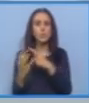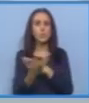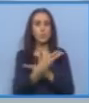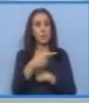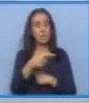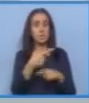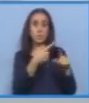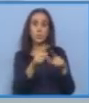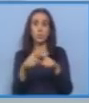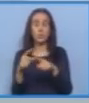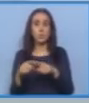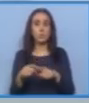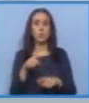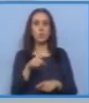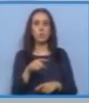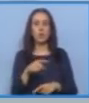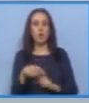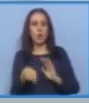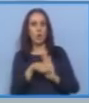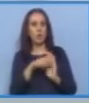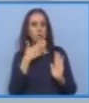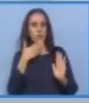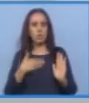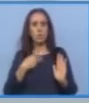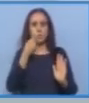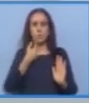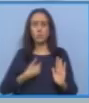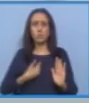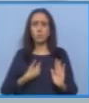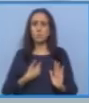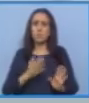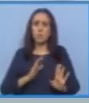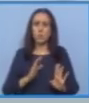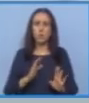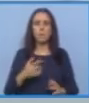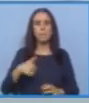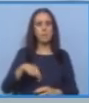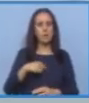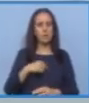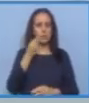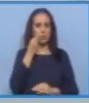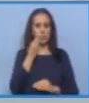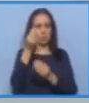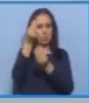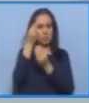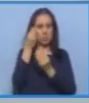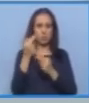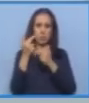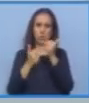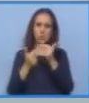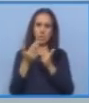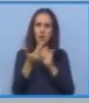essas diferenças não são necessariamente ameaças àquilo que somos. Agora, como é que nós nos educamos a viver de uma forma construtiva com